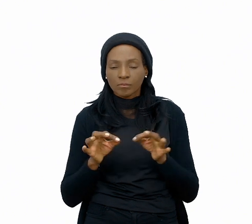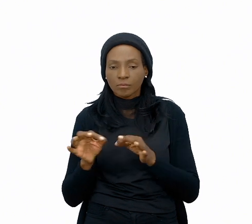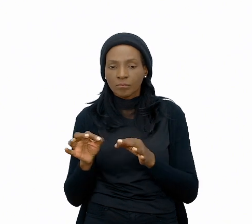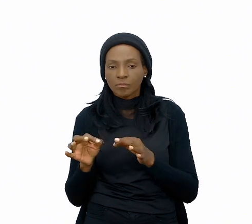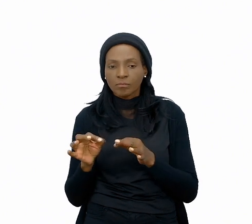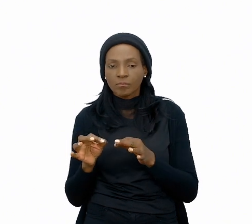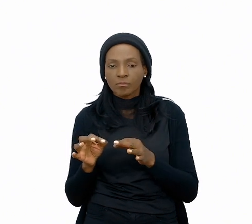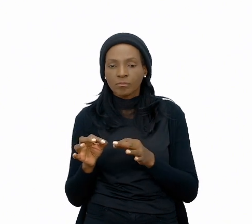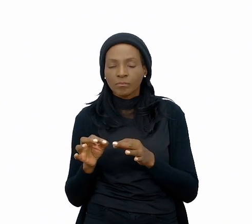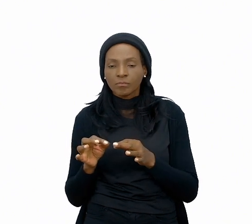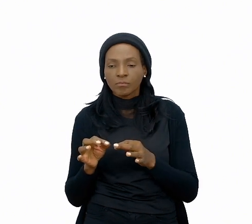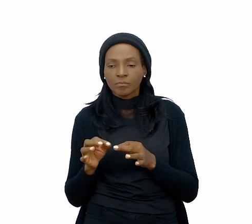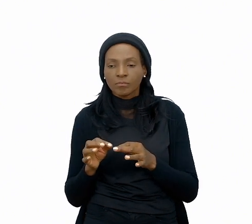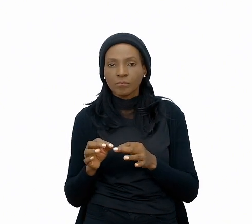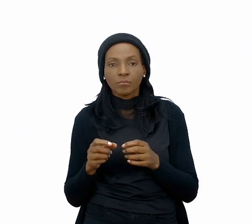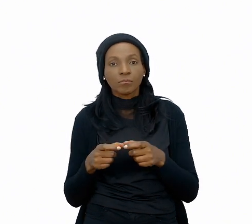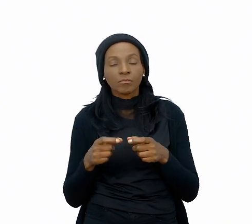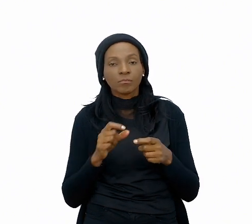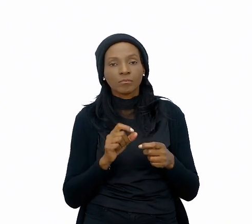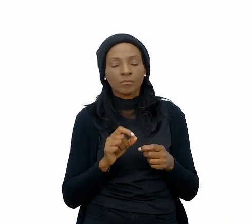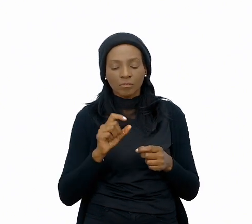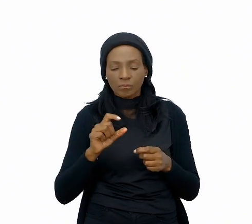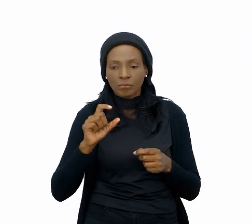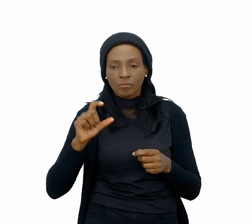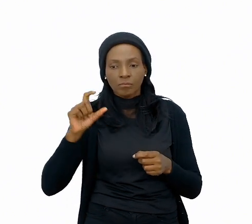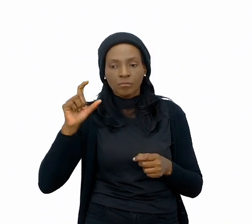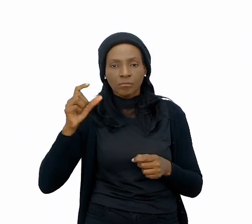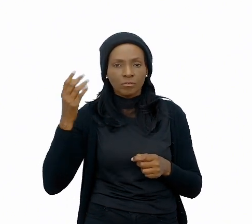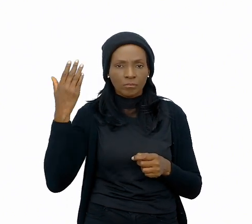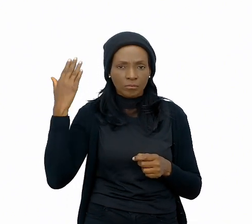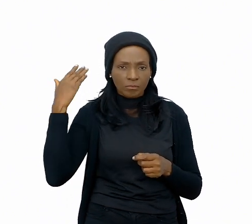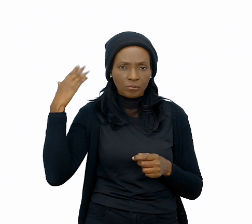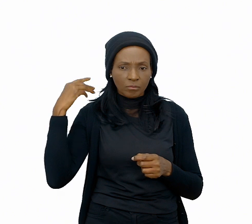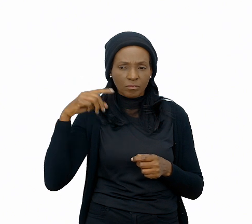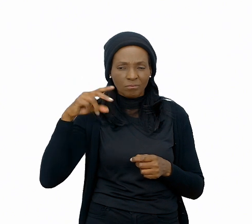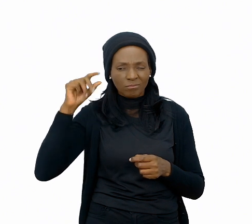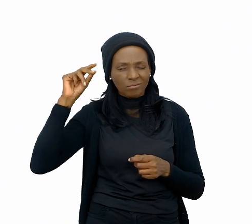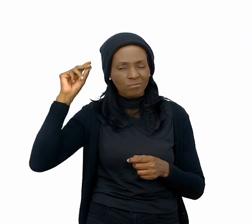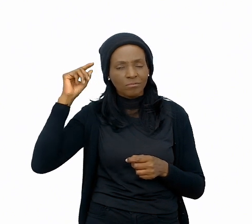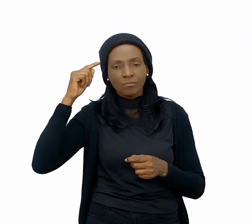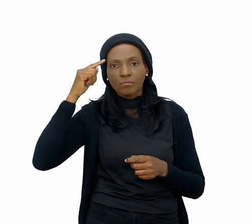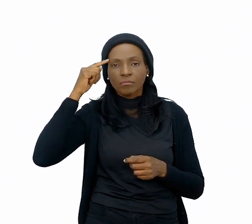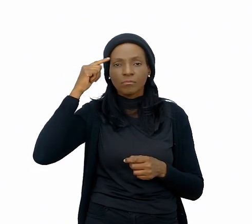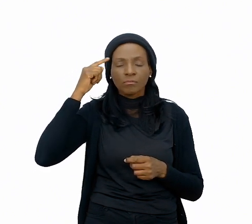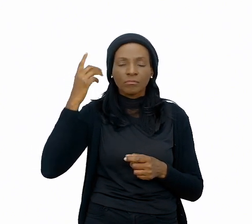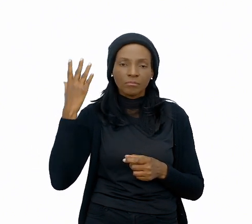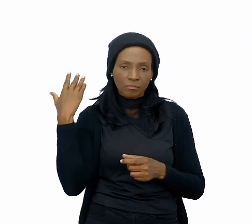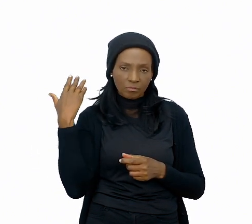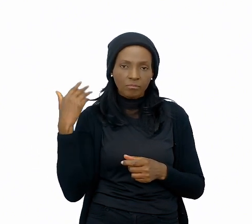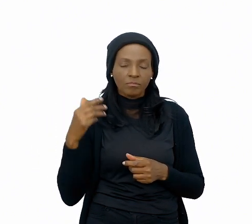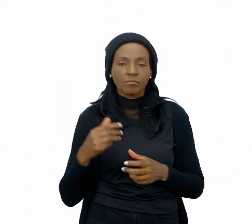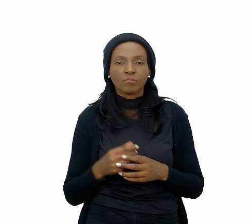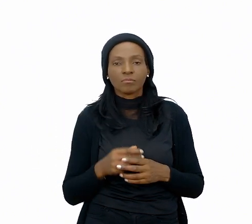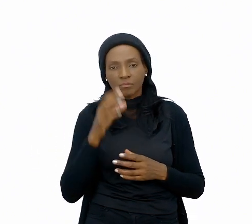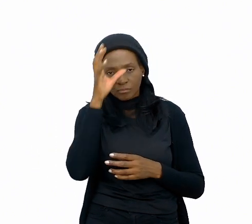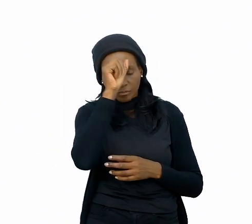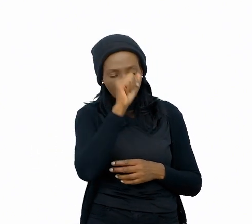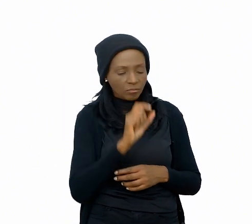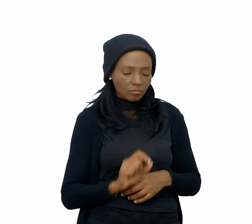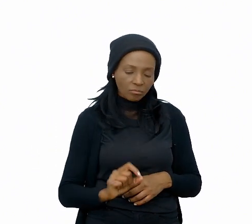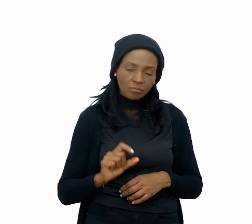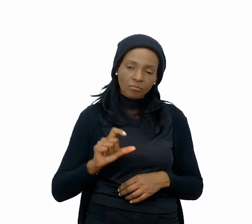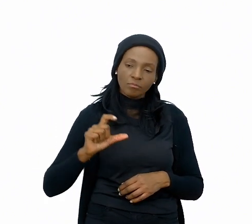construção crescente, né? Antigamente, acreditava-se isso, né?